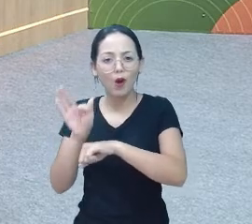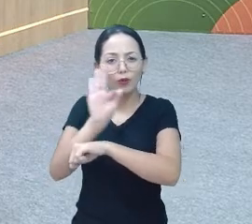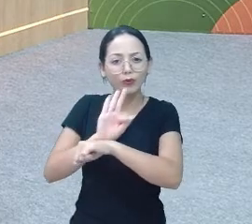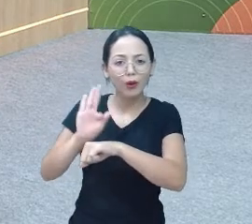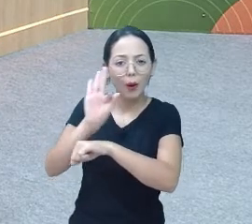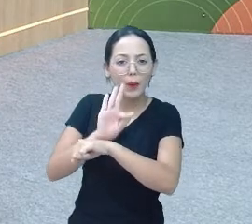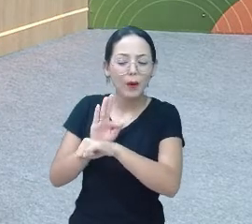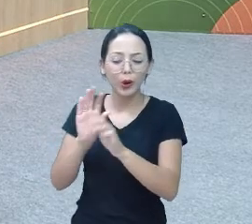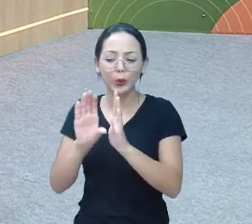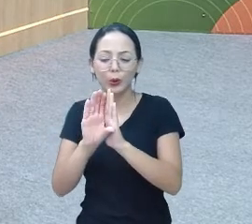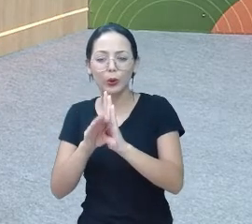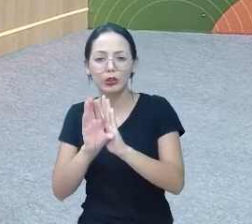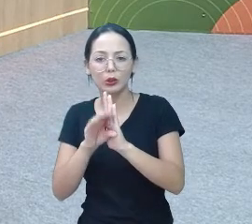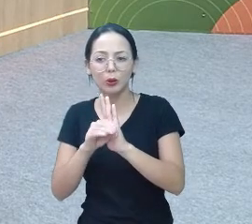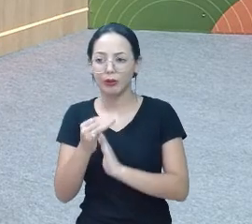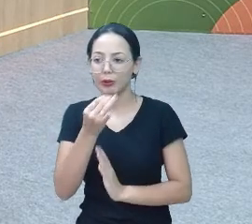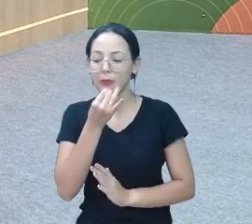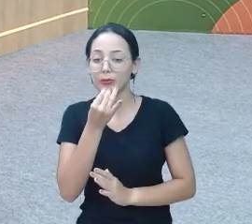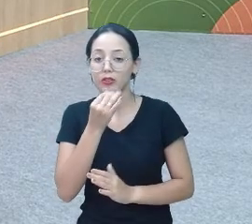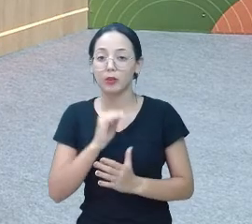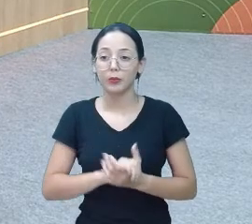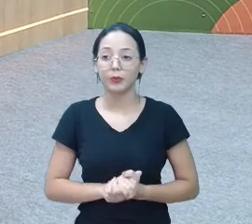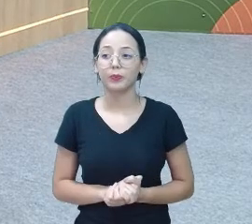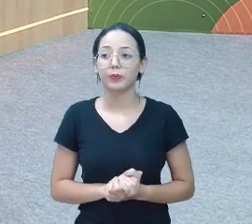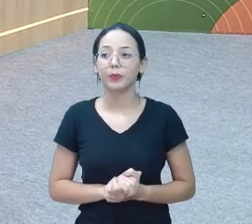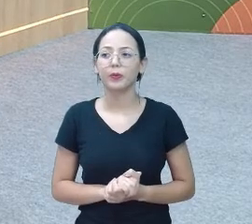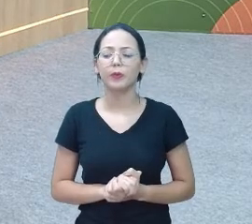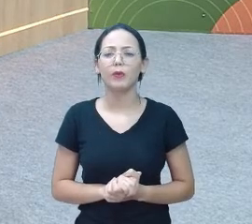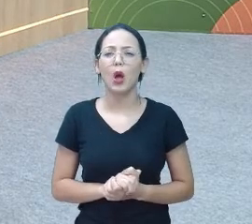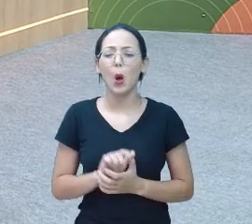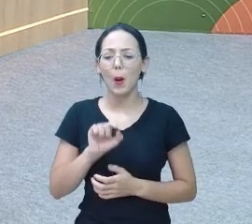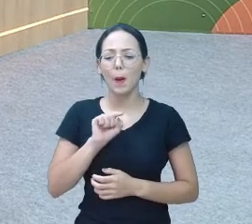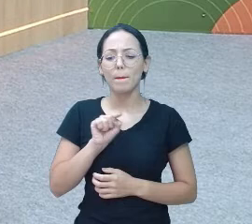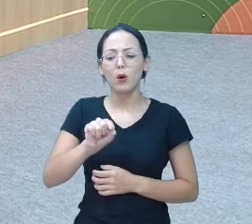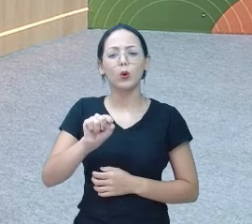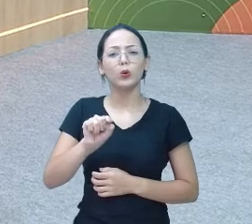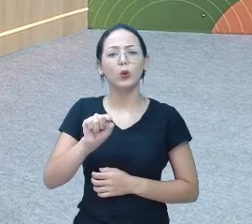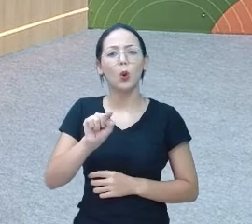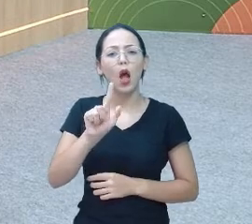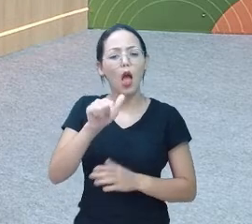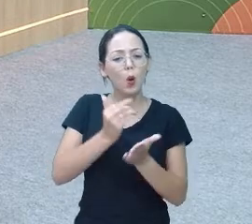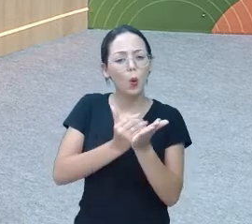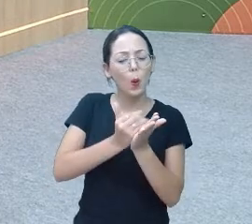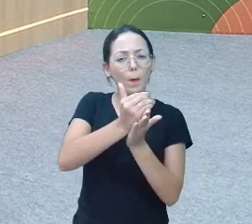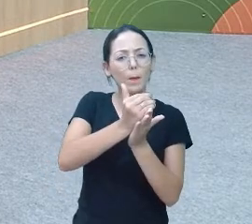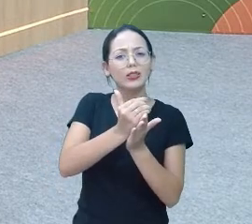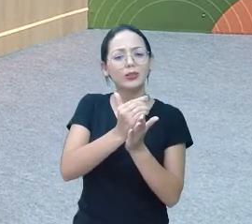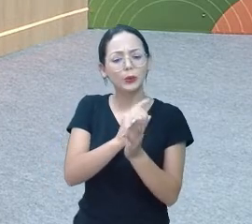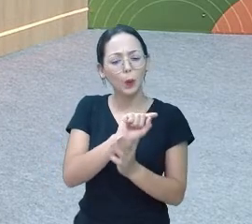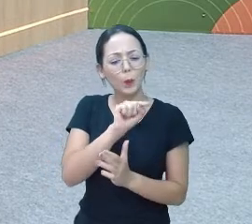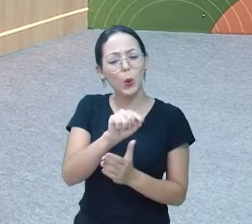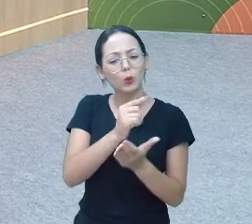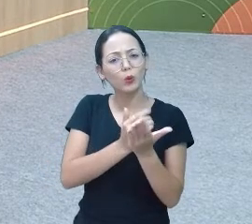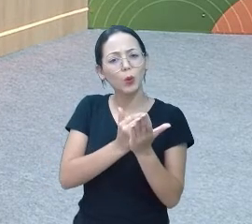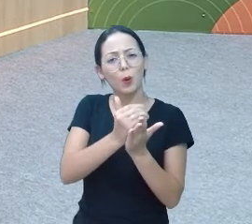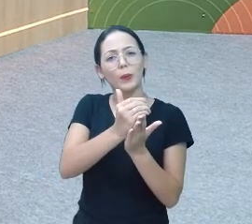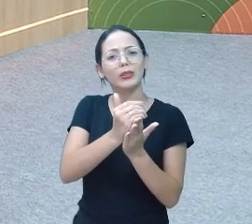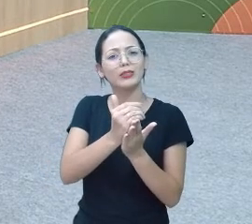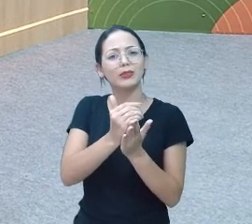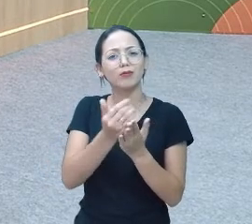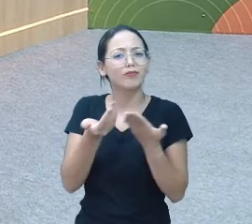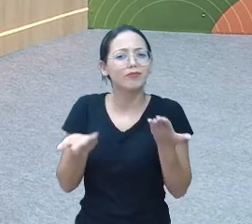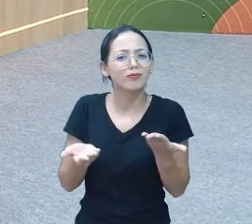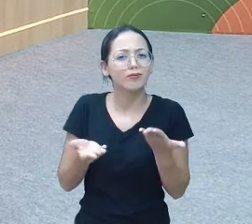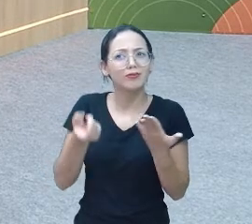aqui em situações, ponto é aquilo de que nada é parte. ponto é aquilo de que nada é parte. Veja que